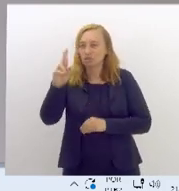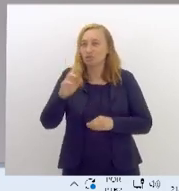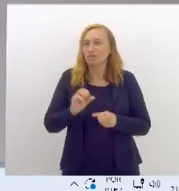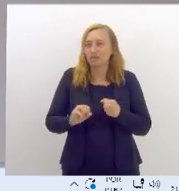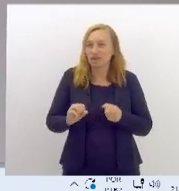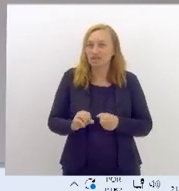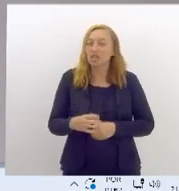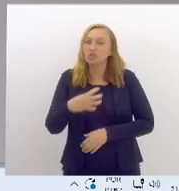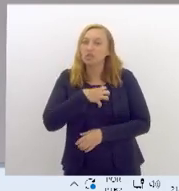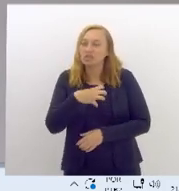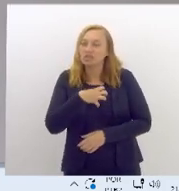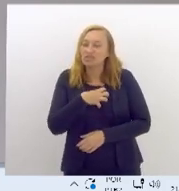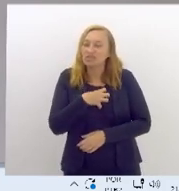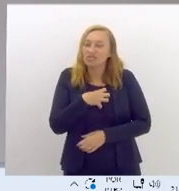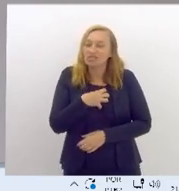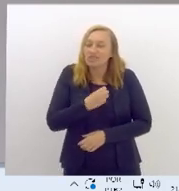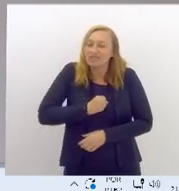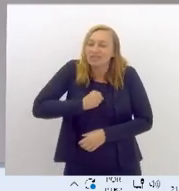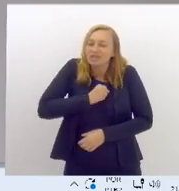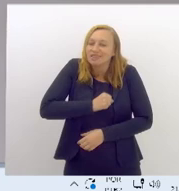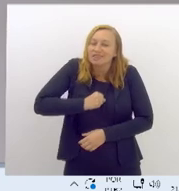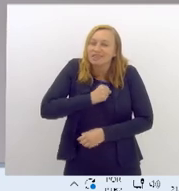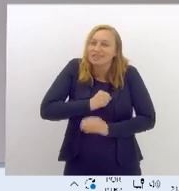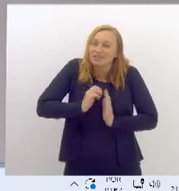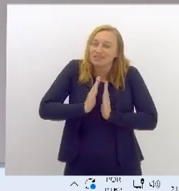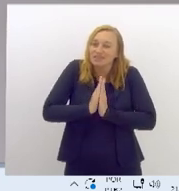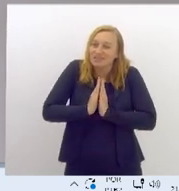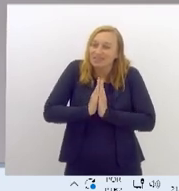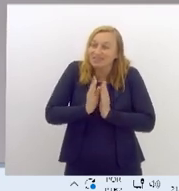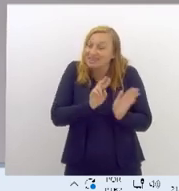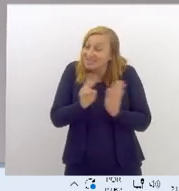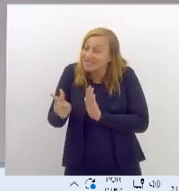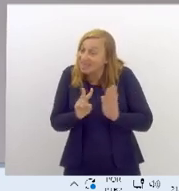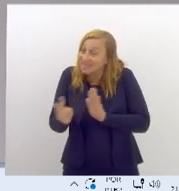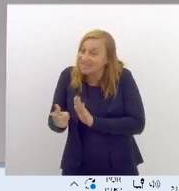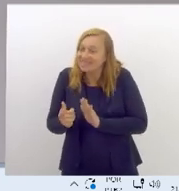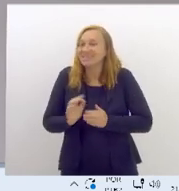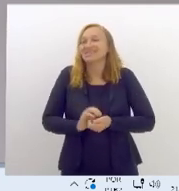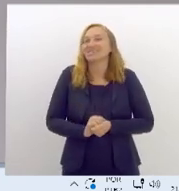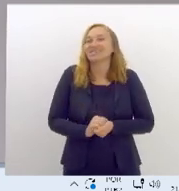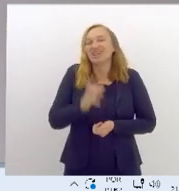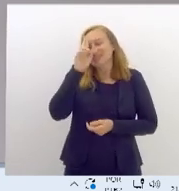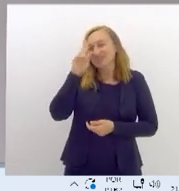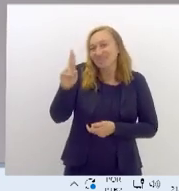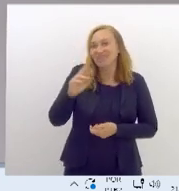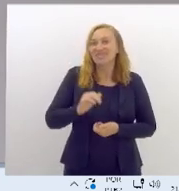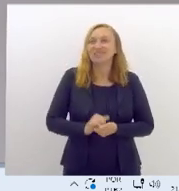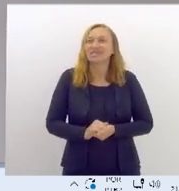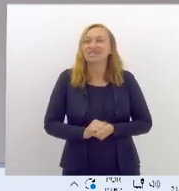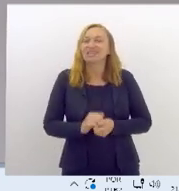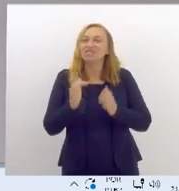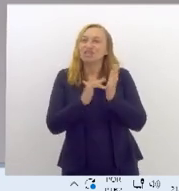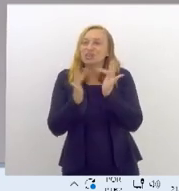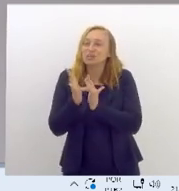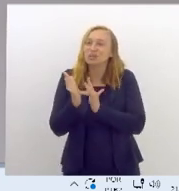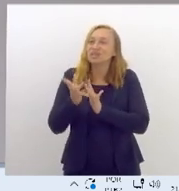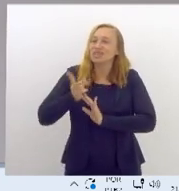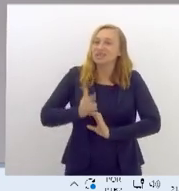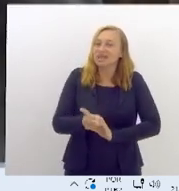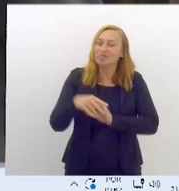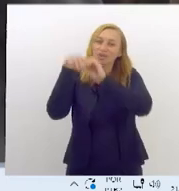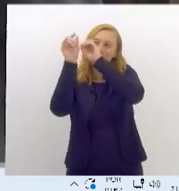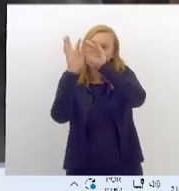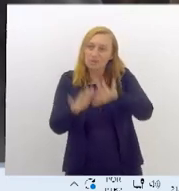Vou sentir muita falta das nossas orações que o Senhor Jesus esteja sempre